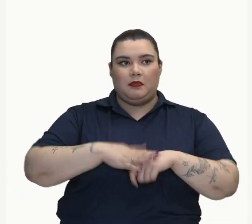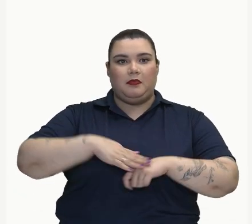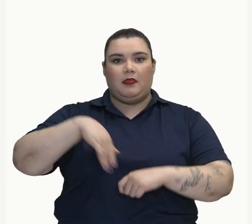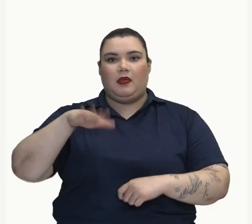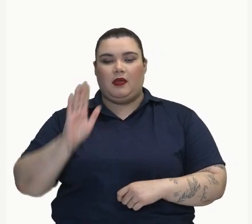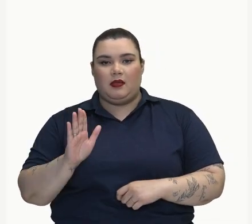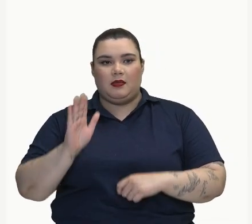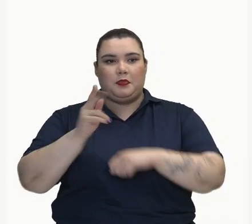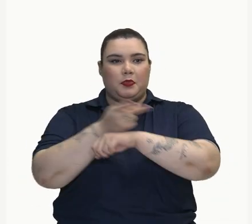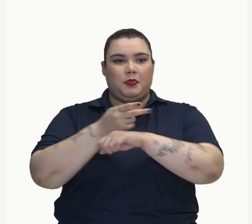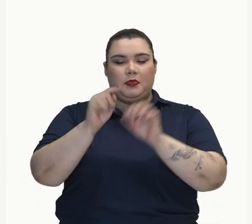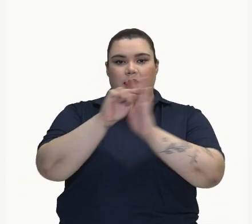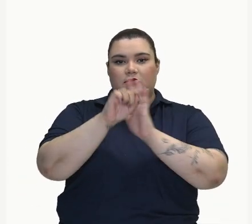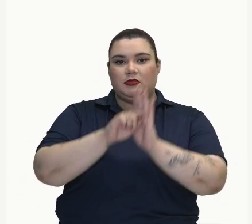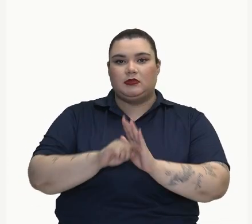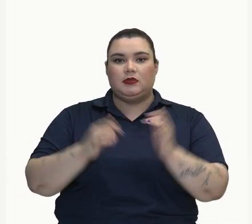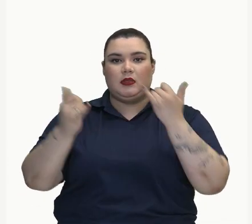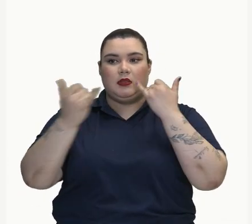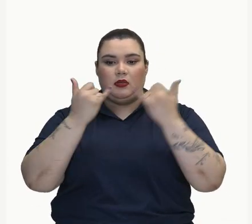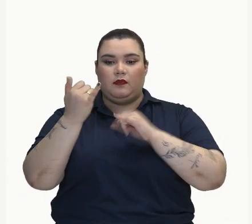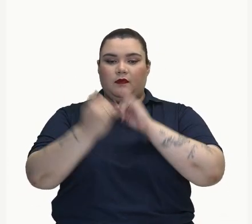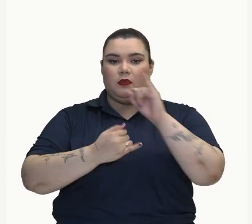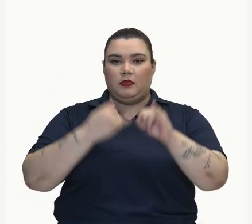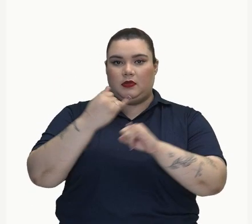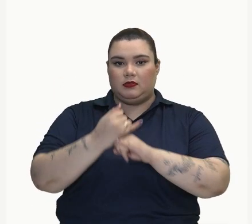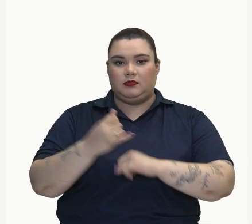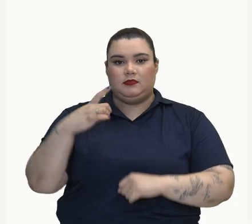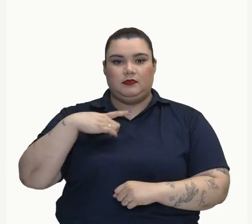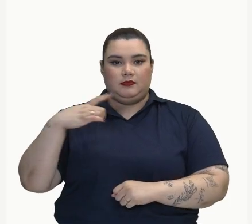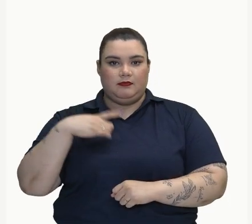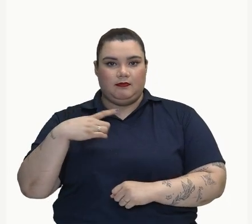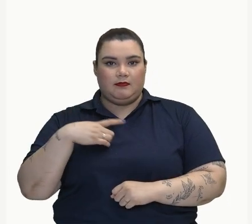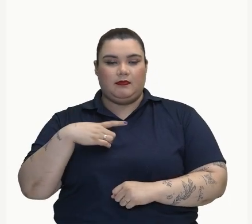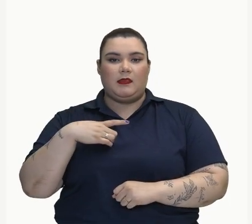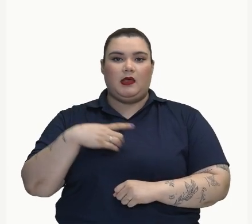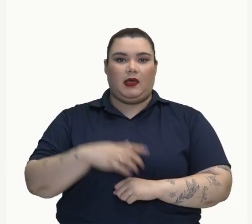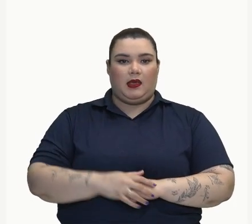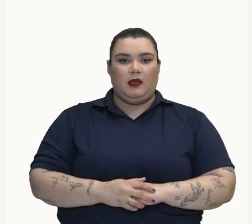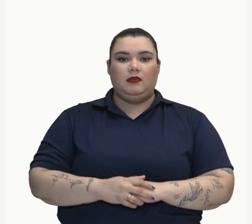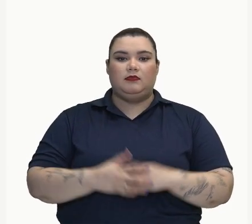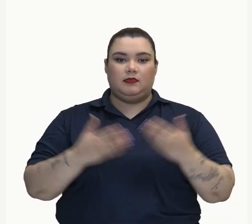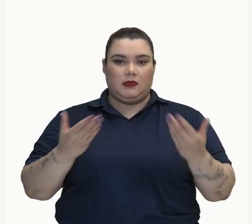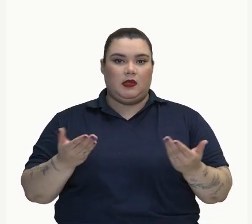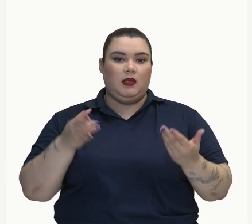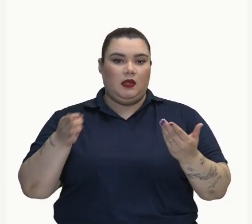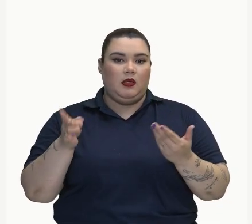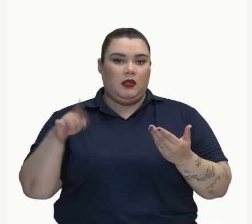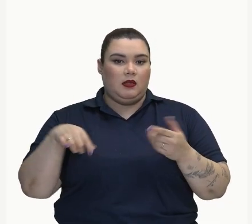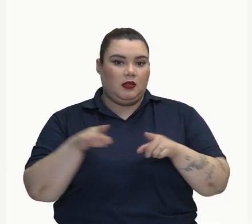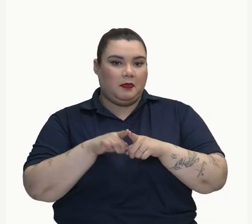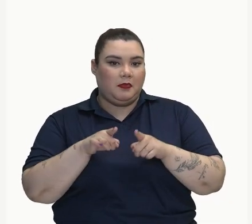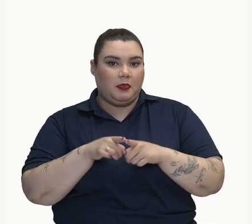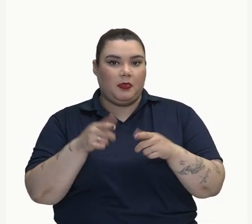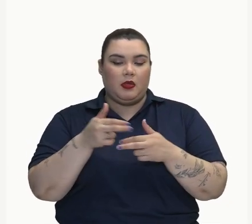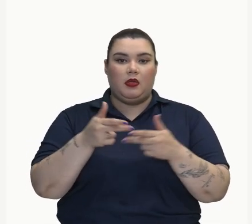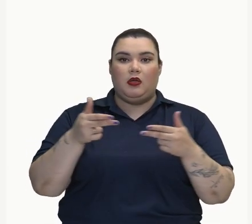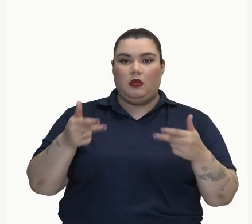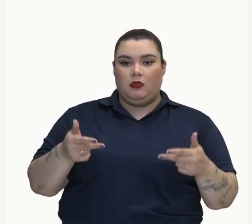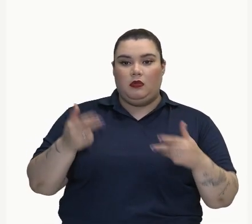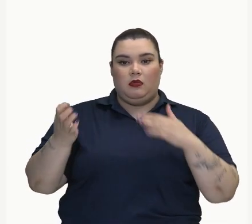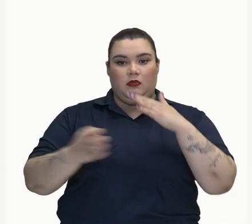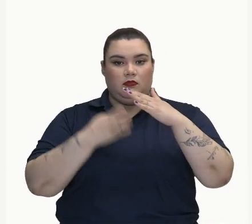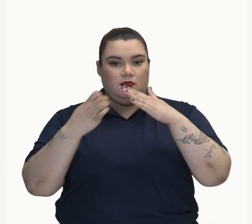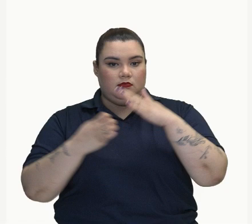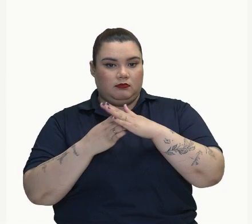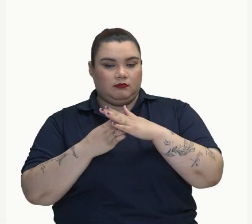maiores buscadores de informação que a gente vai ter na internet. Então, é algo, uma grande empresa